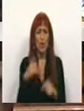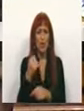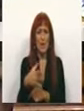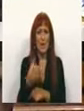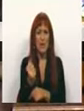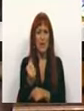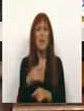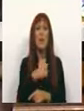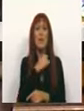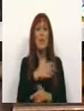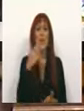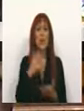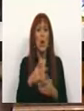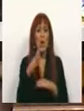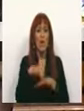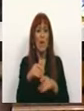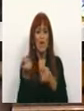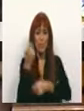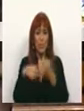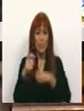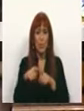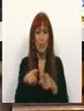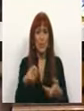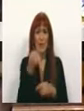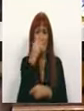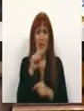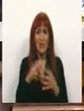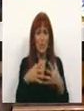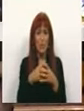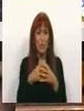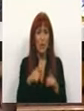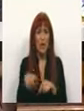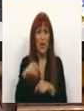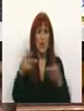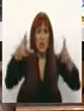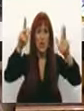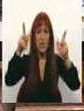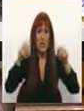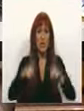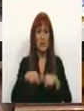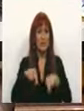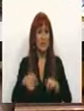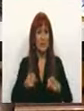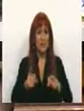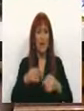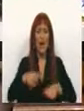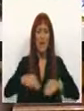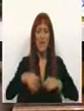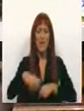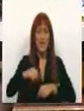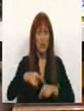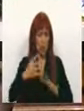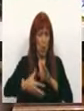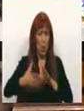18/2015, que permite apenas a produção e comercialização de plantas de citrinos em zonas livres da triosa. Admitimos que a situação